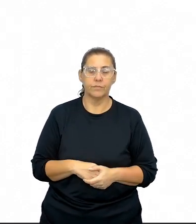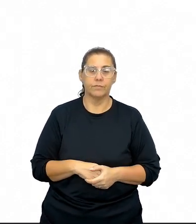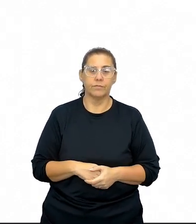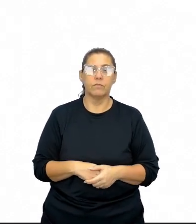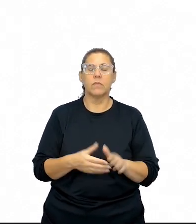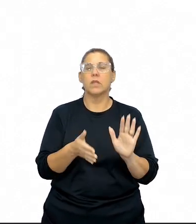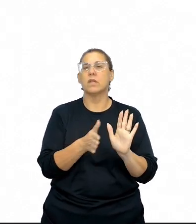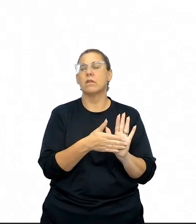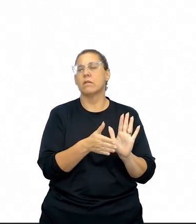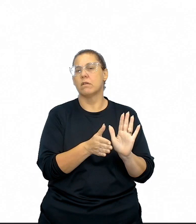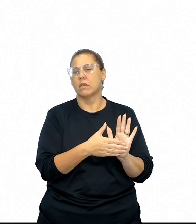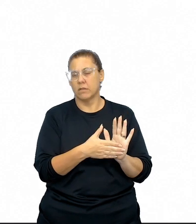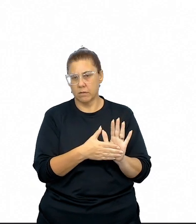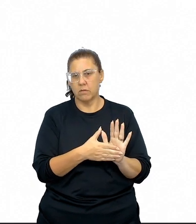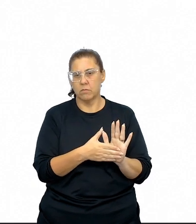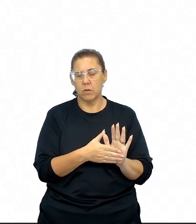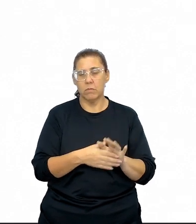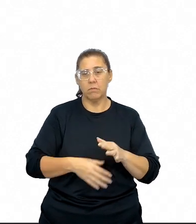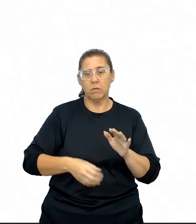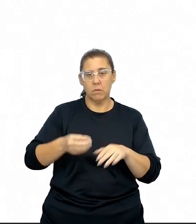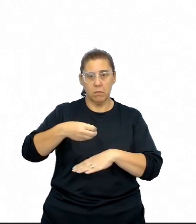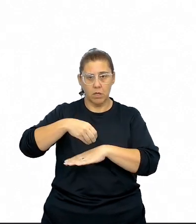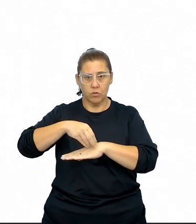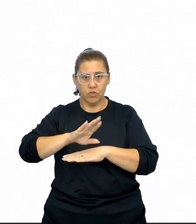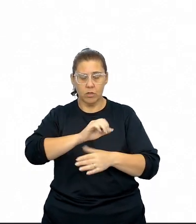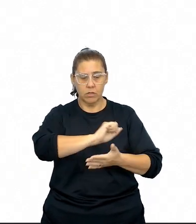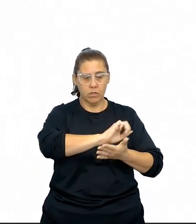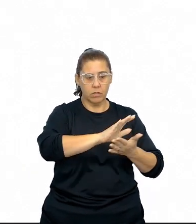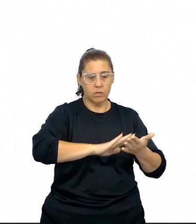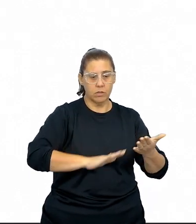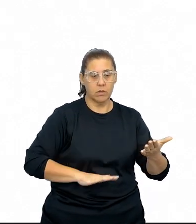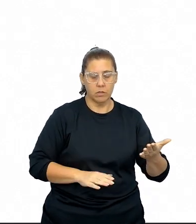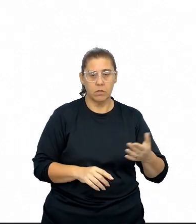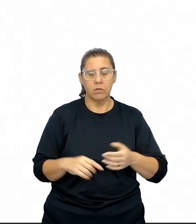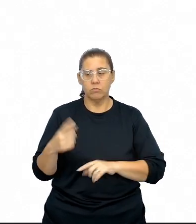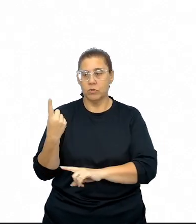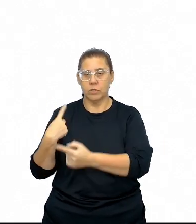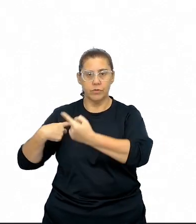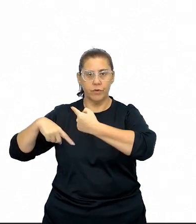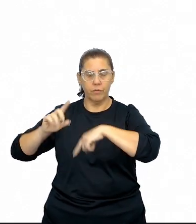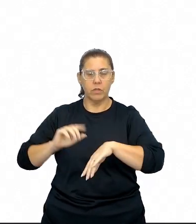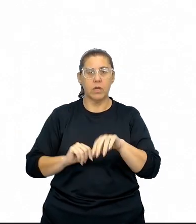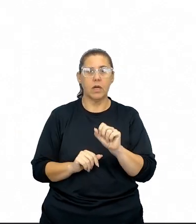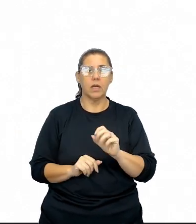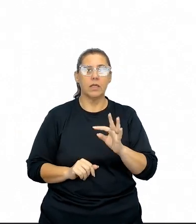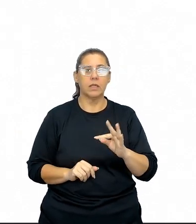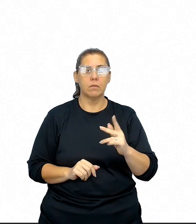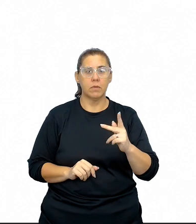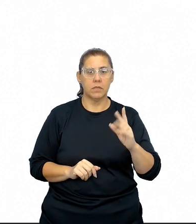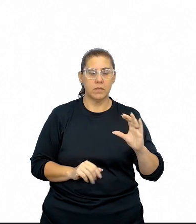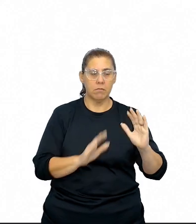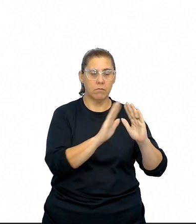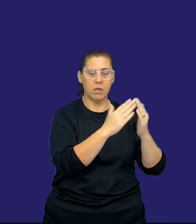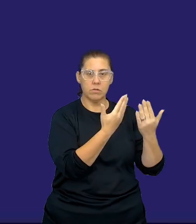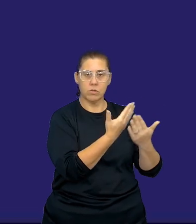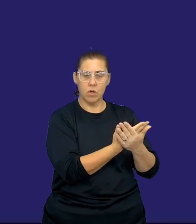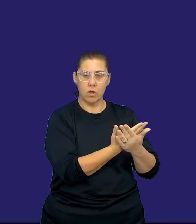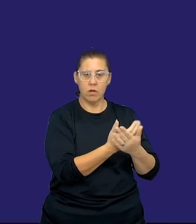as propostas são de deixar sugestões de atividades para o desdobramento da ATPC nas